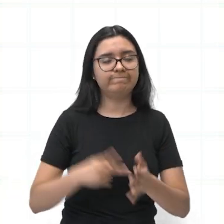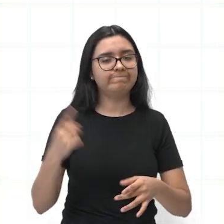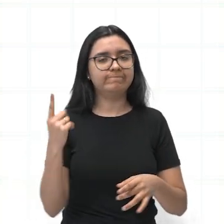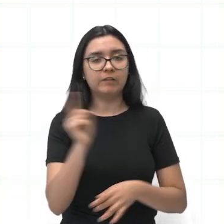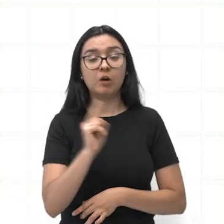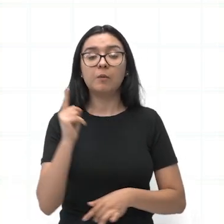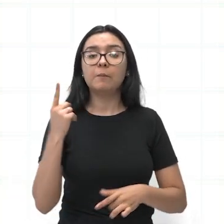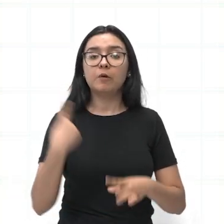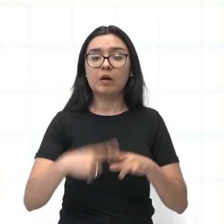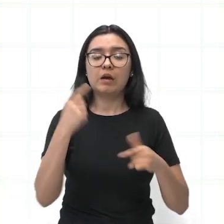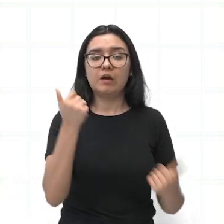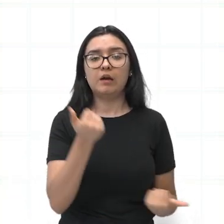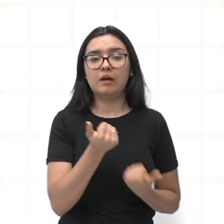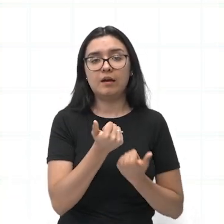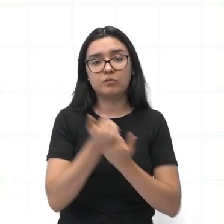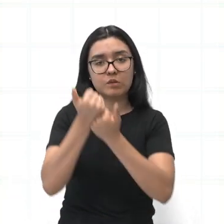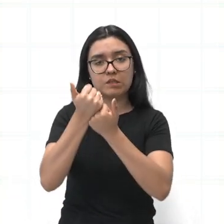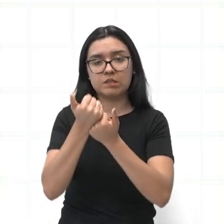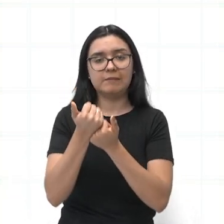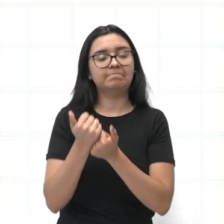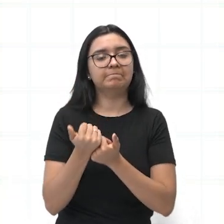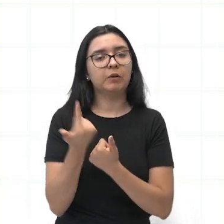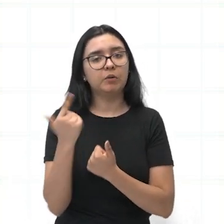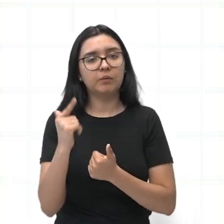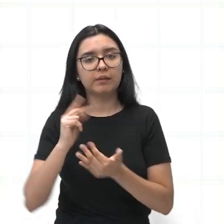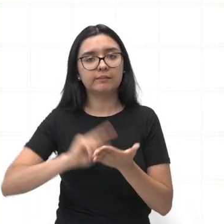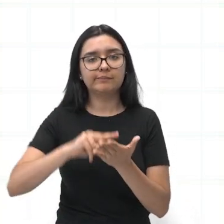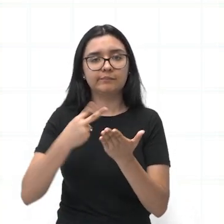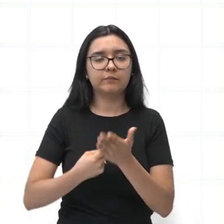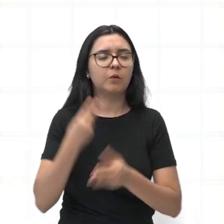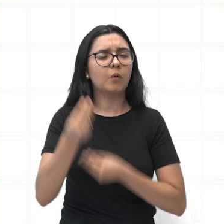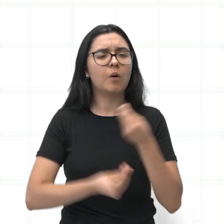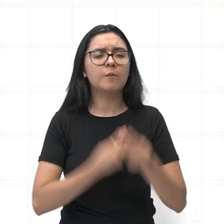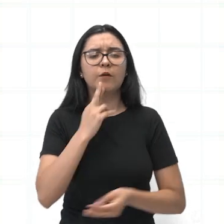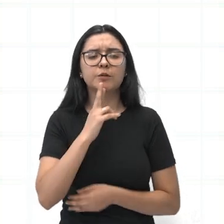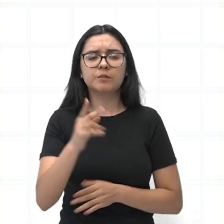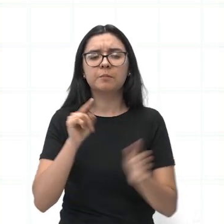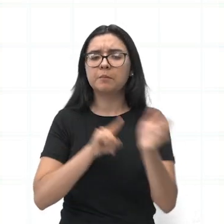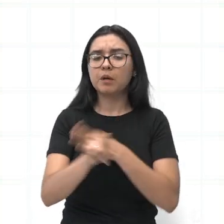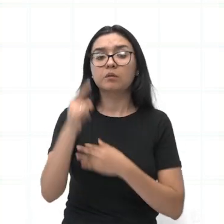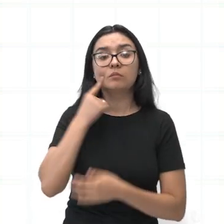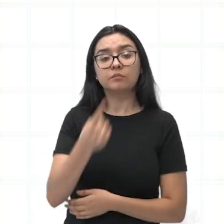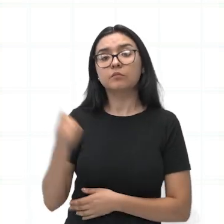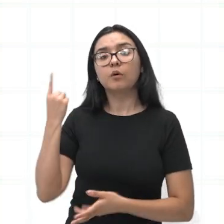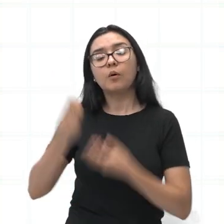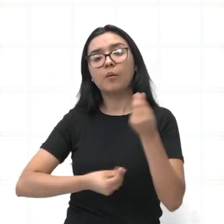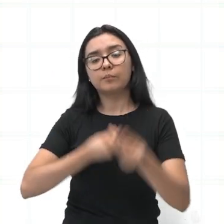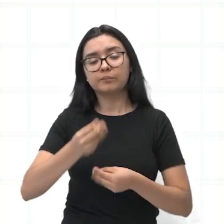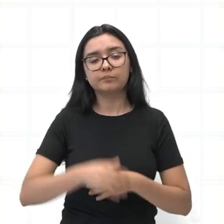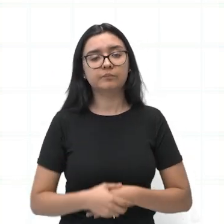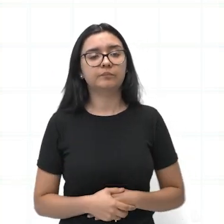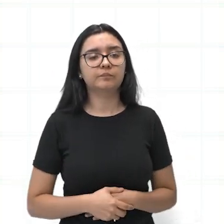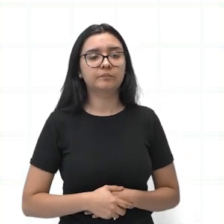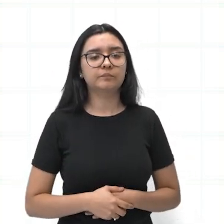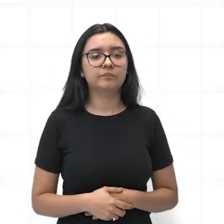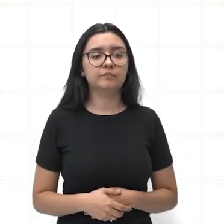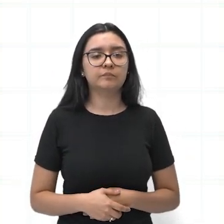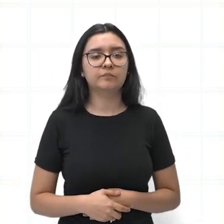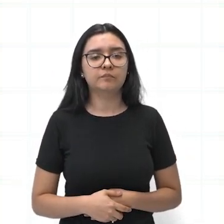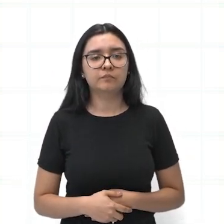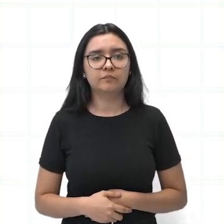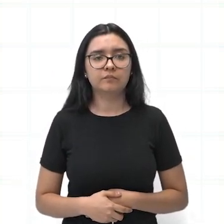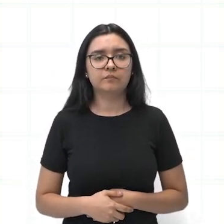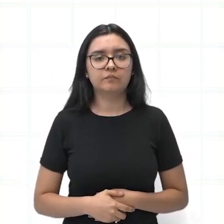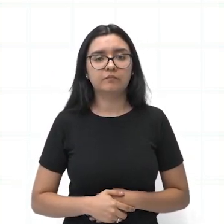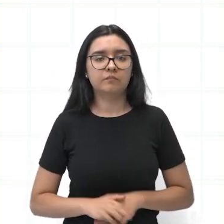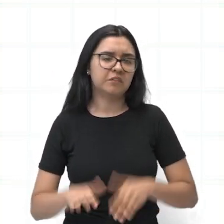já sabem. Então, não traduzam ele. E aí, como é que eu respondo isso? Where does he live? Eu vou inventar, porque eu não sei onde